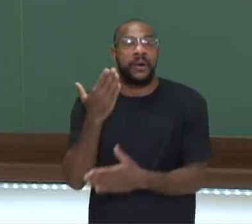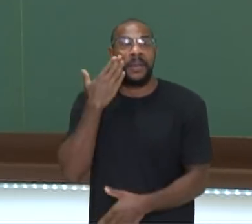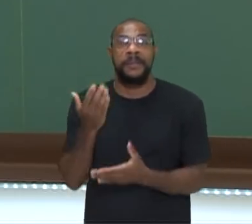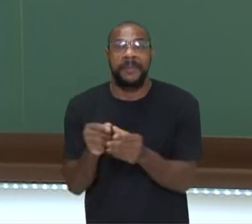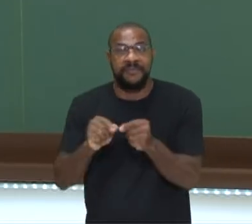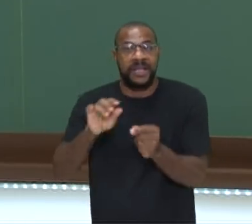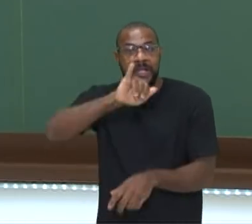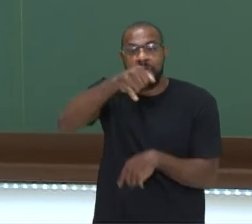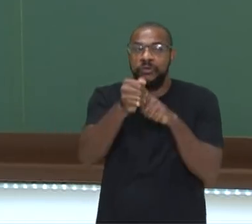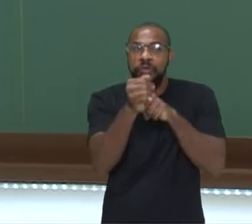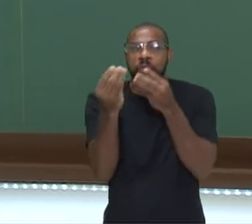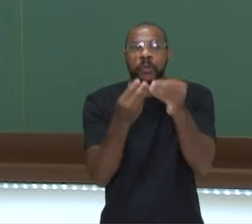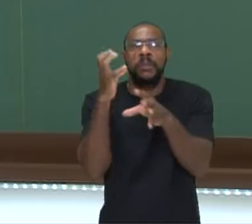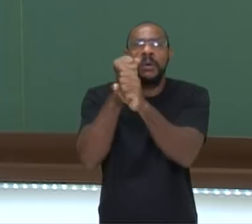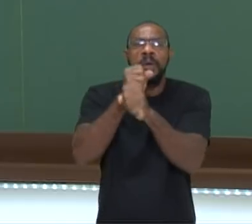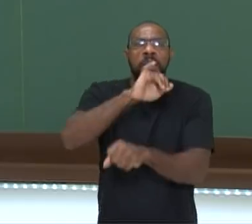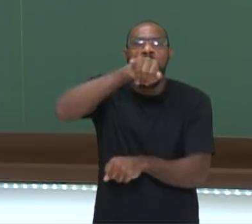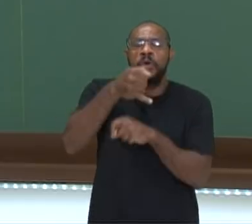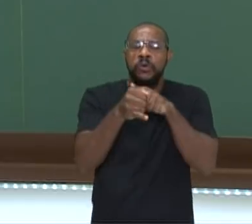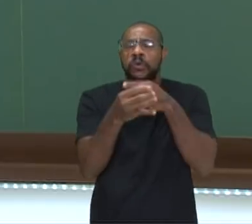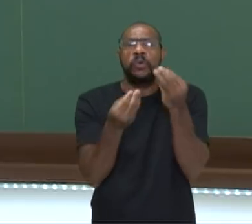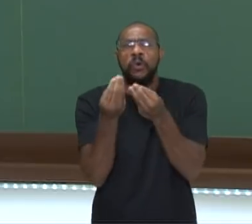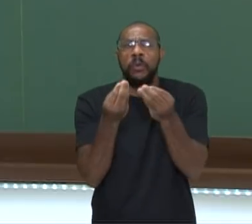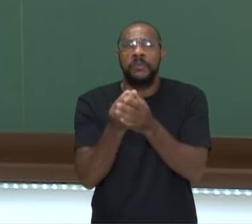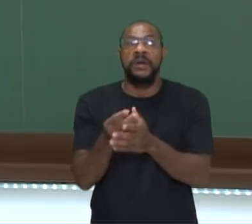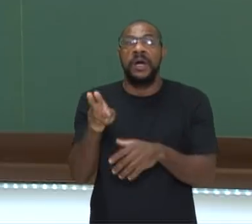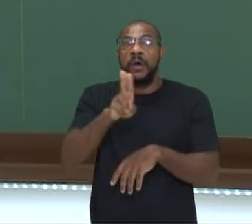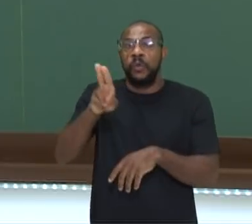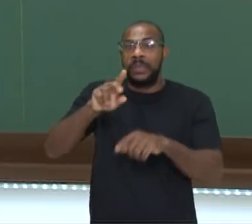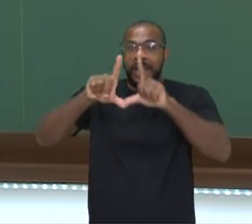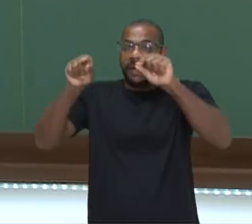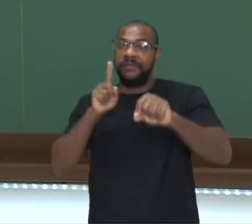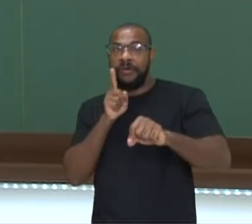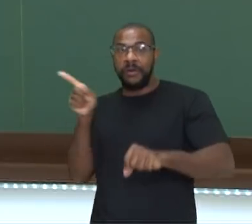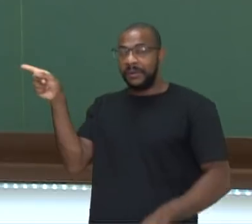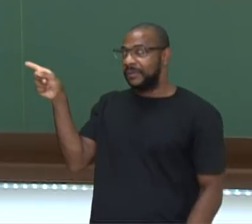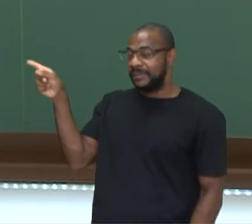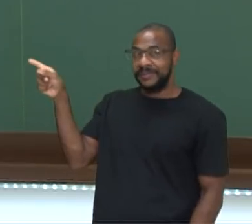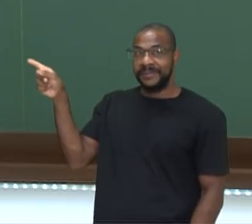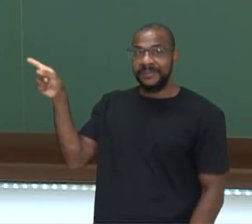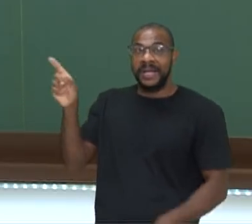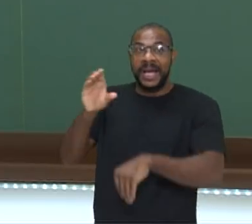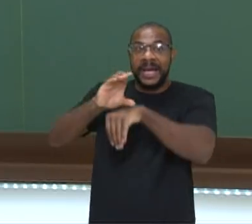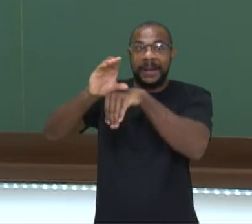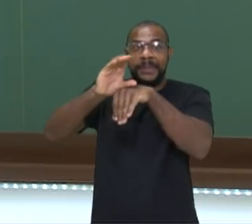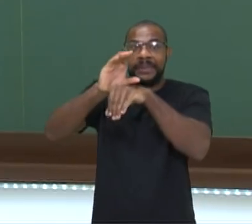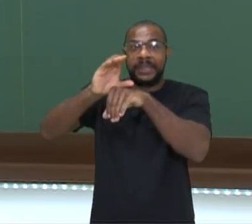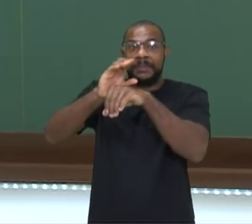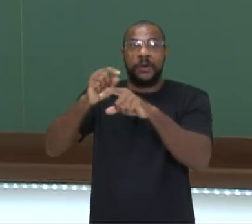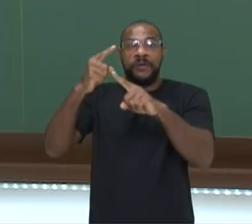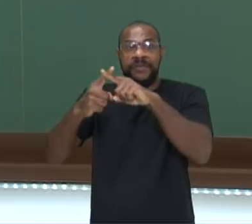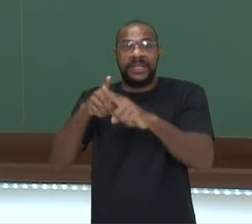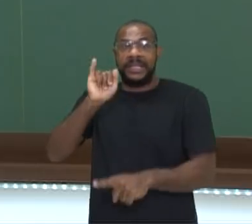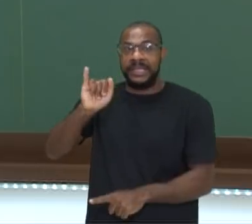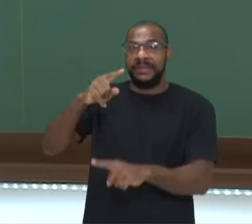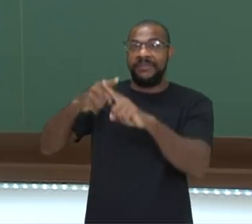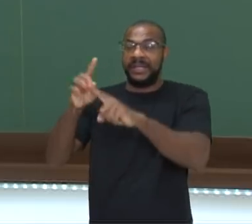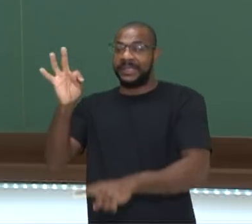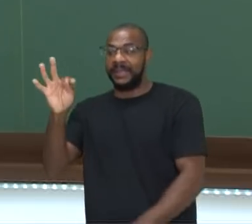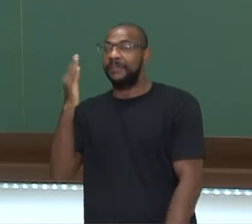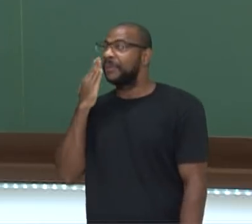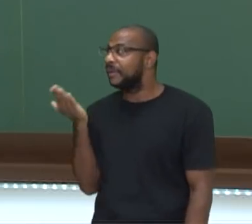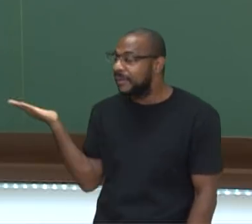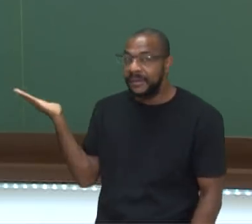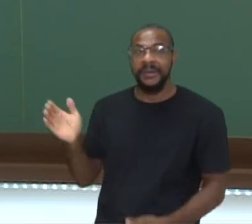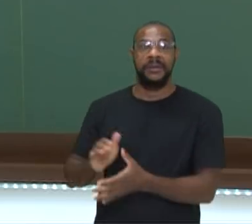o juro, a gente vai usar a formulazinha do capital vezes taxa vezes o tempo. Fazendo a substituição que a gente já organizou